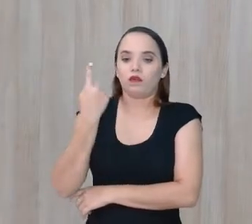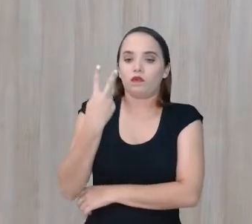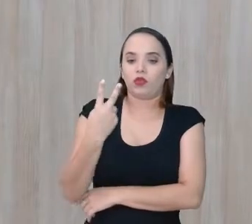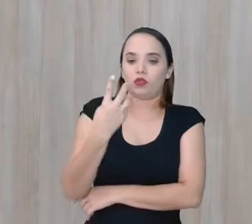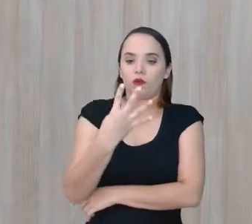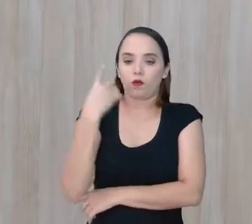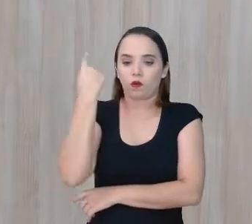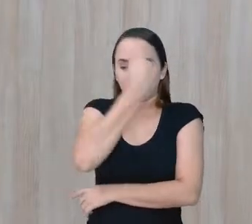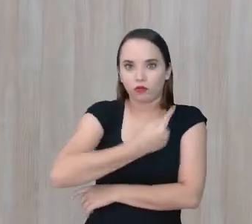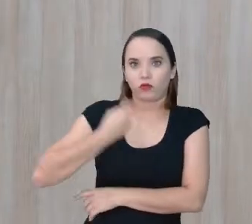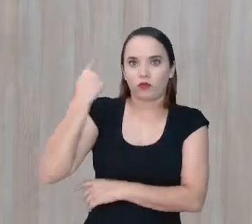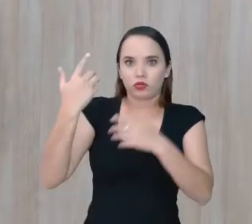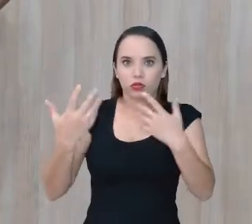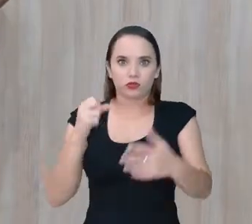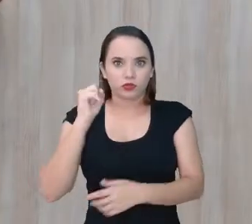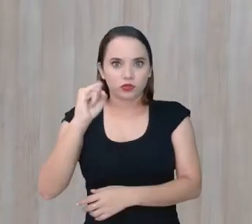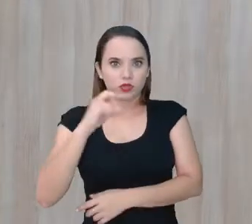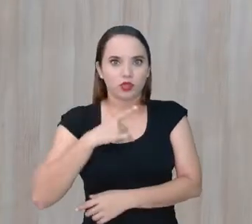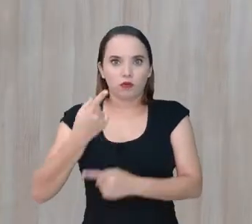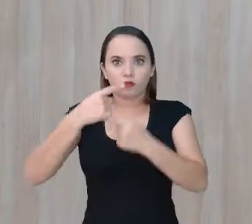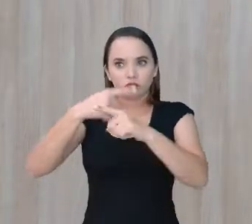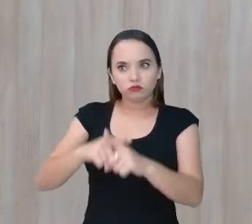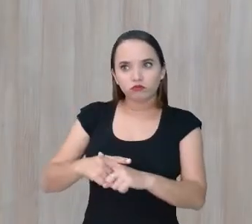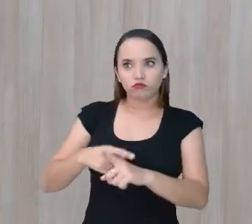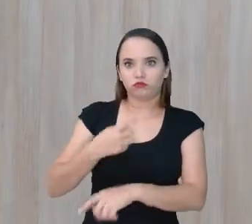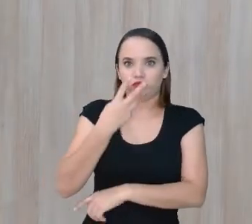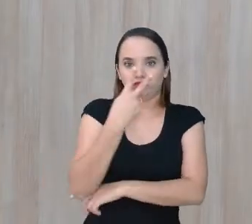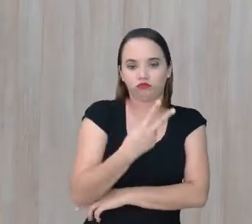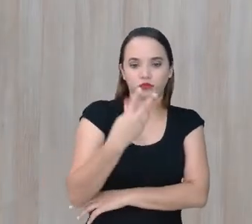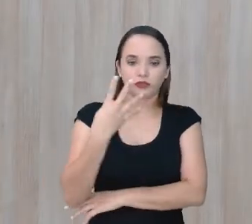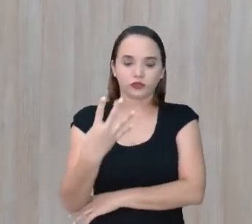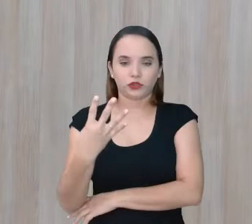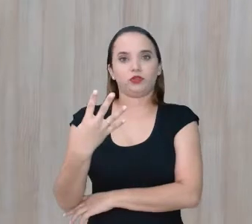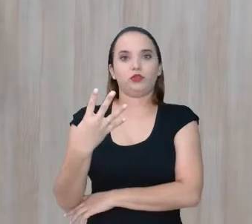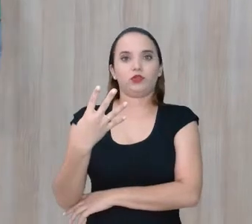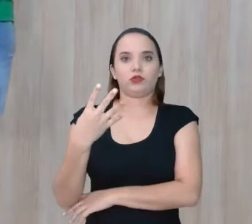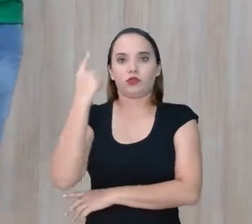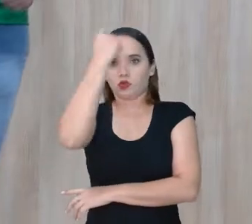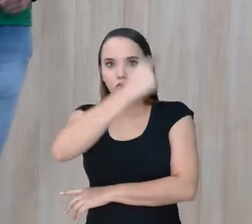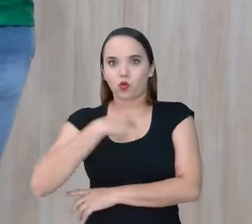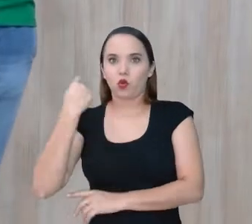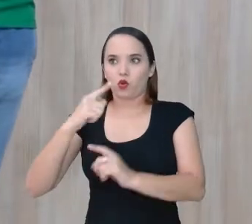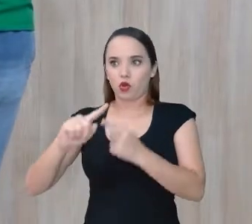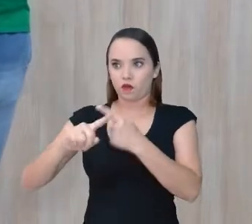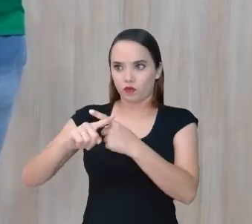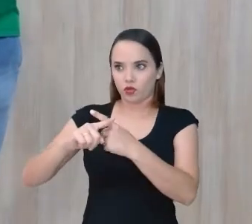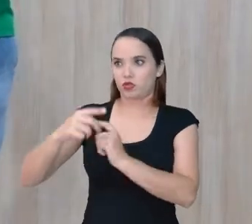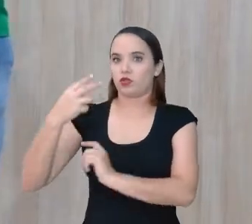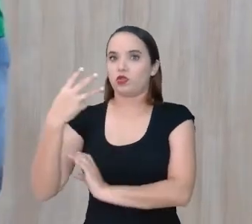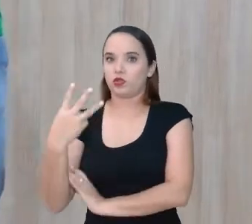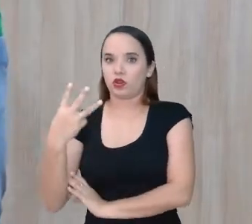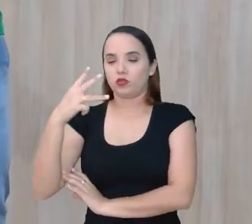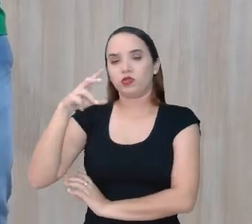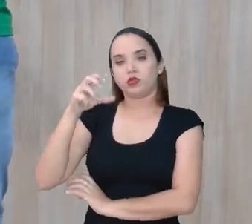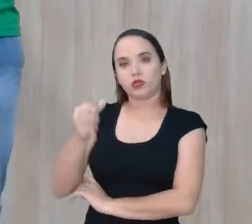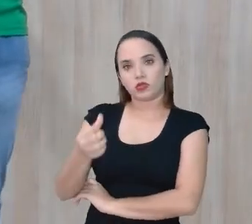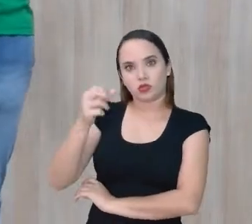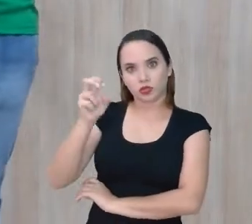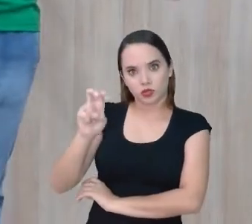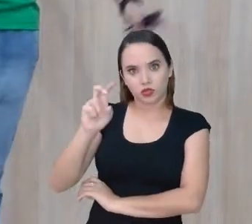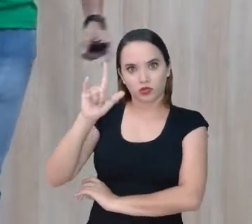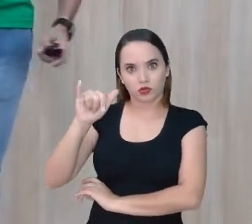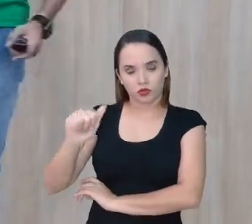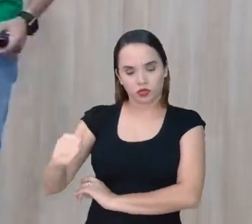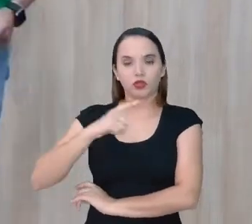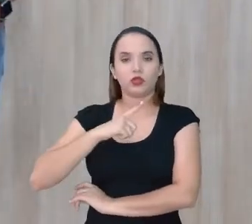multiplico 24 horas por 365 dias, eu vou encontrar a quantidade de horas